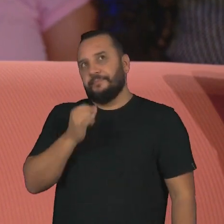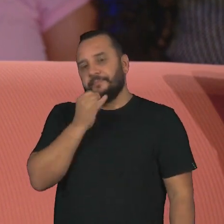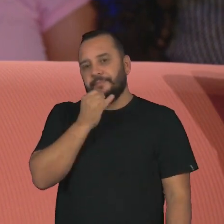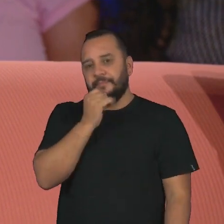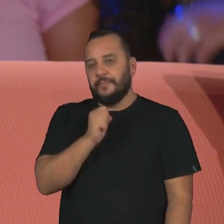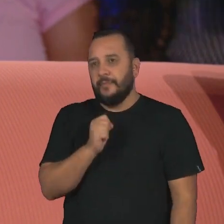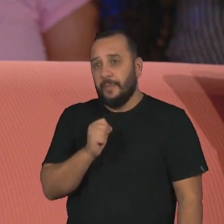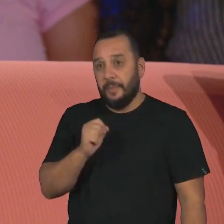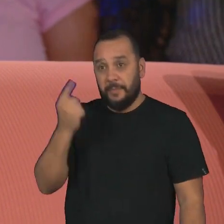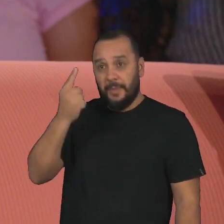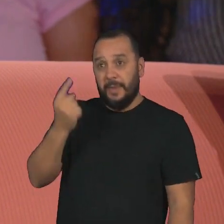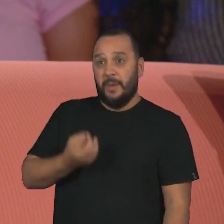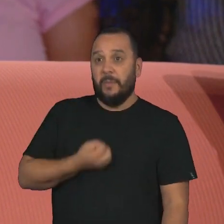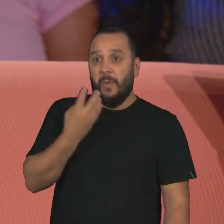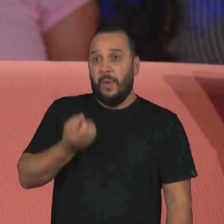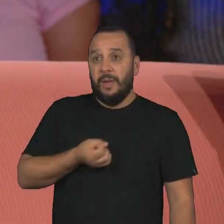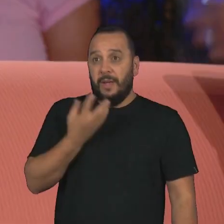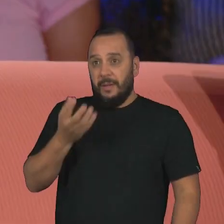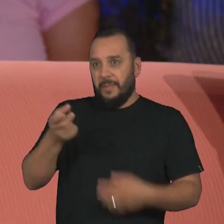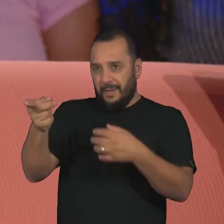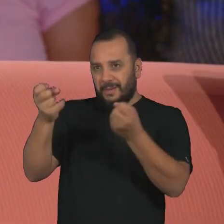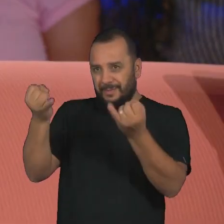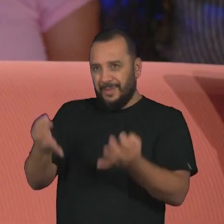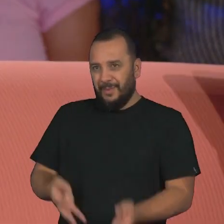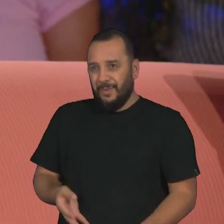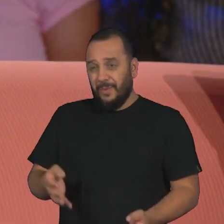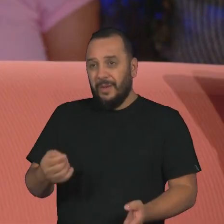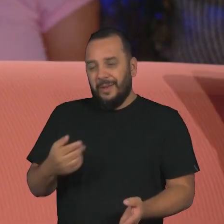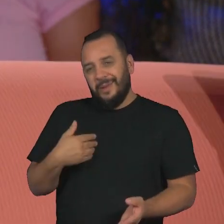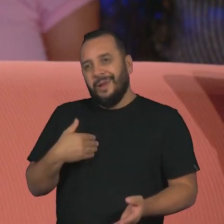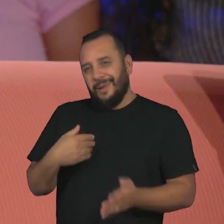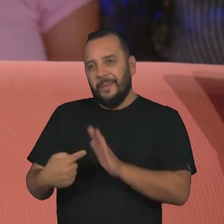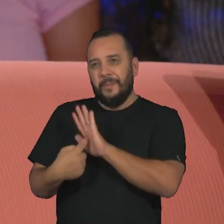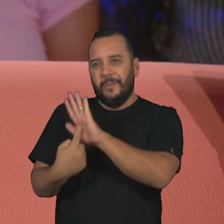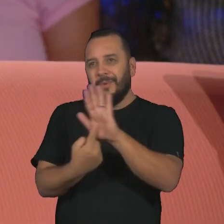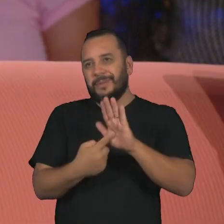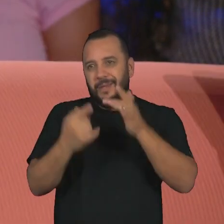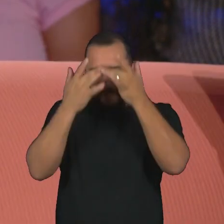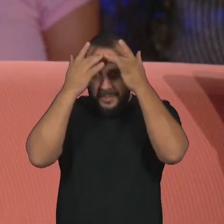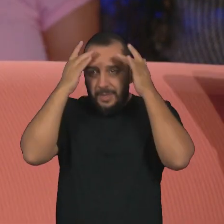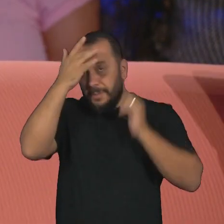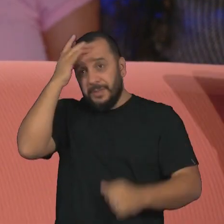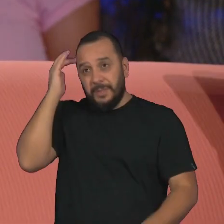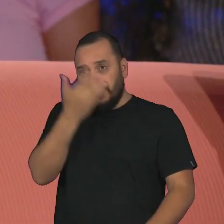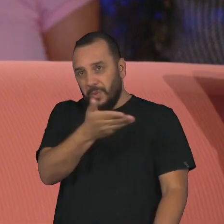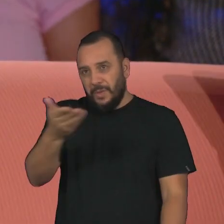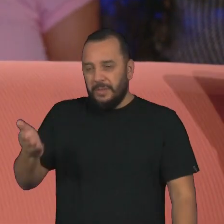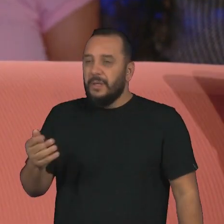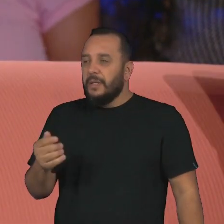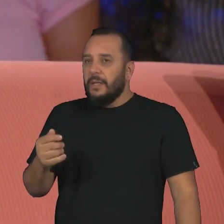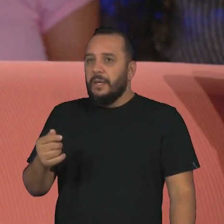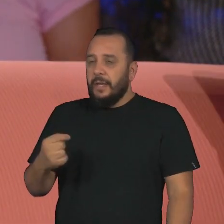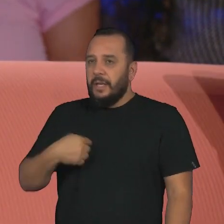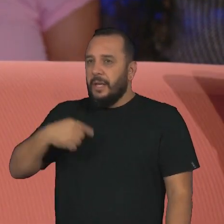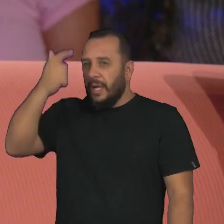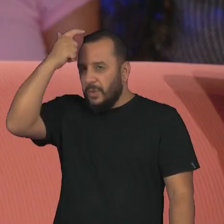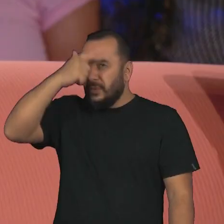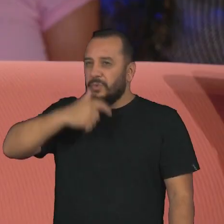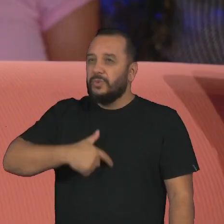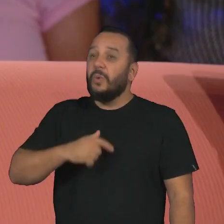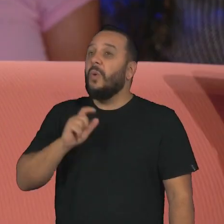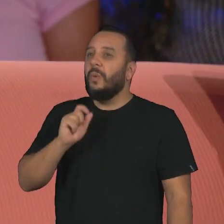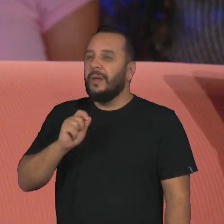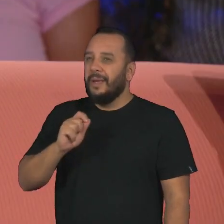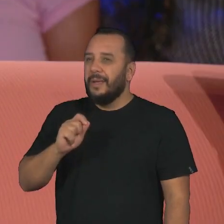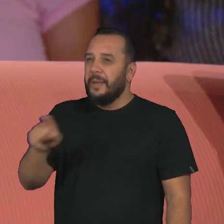Um primeiro poema que ela fala, que eu acho lindo, que ela vai se apresentar para o público, ela fala assim, eu sou os gritos da